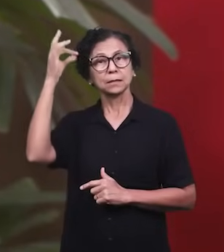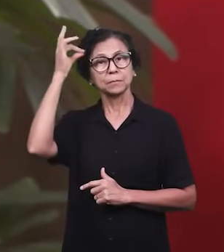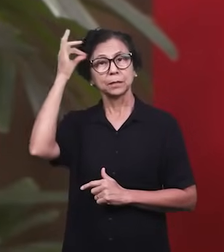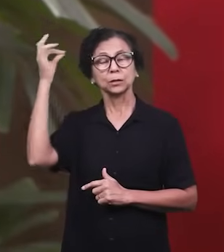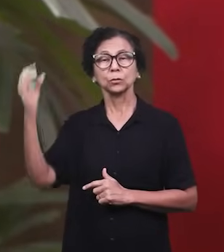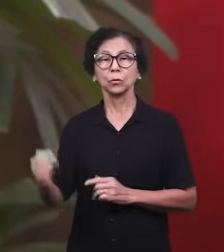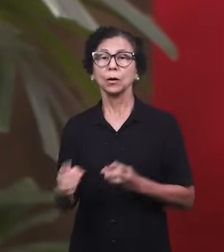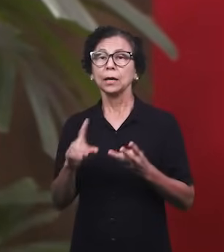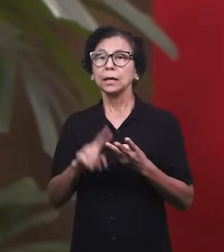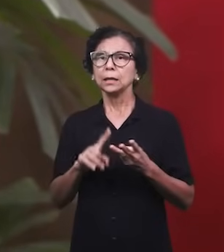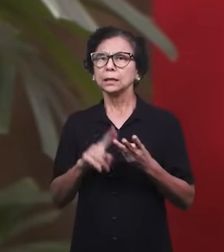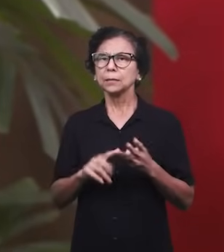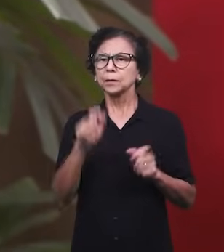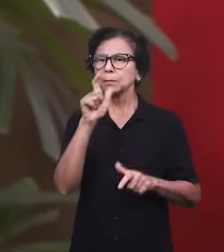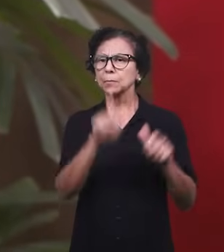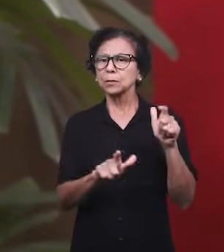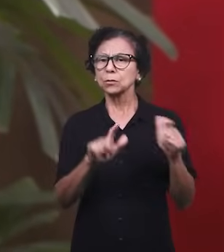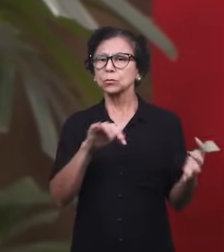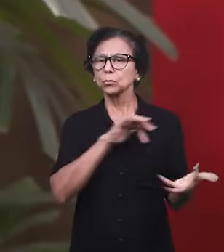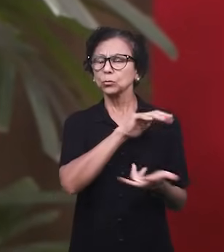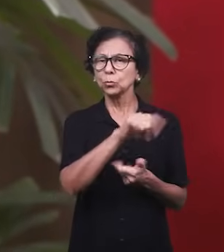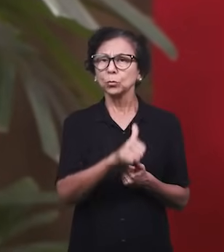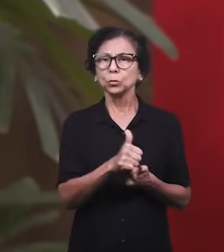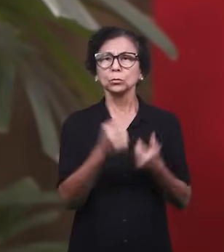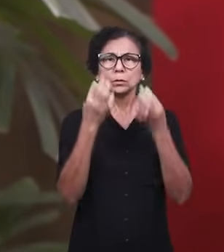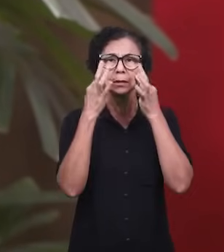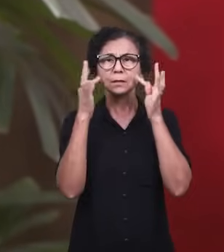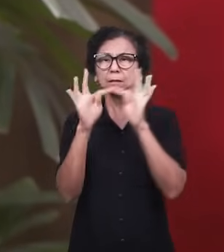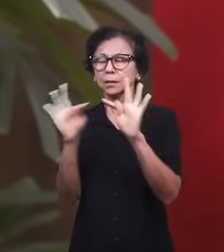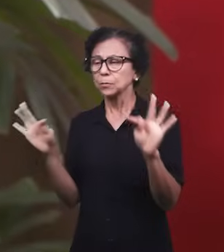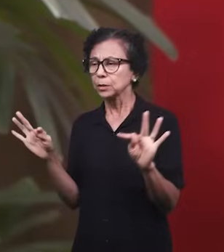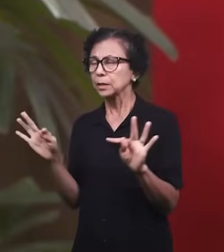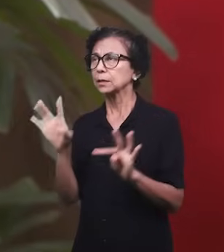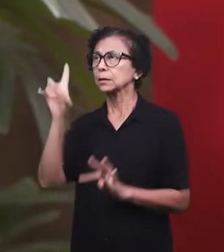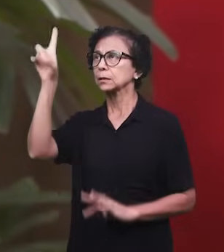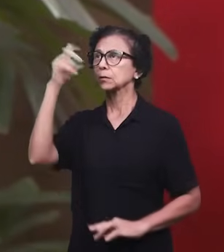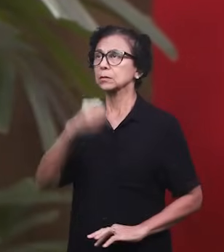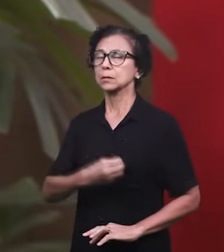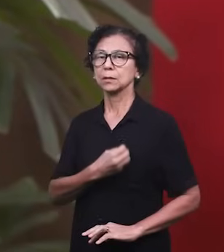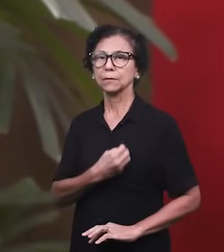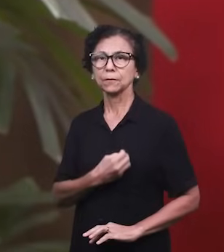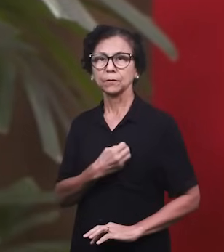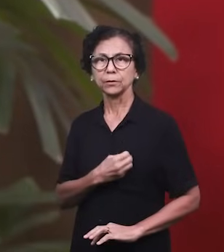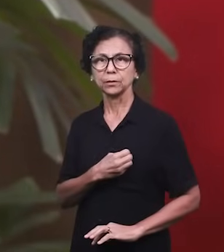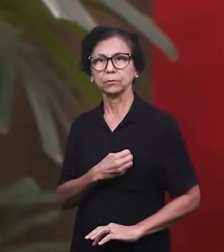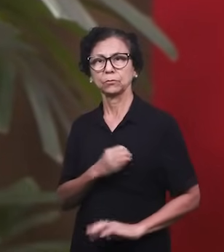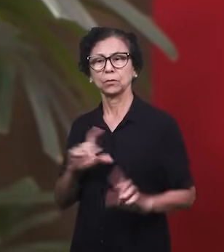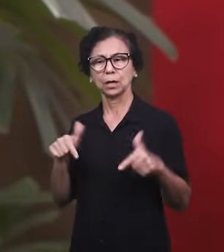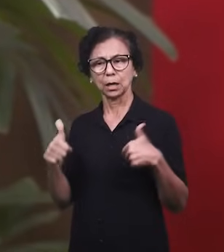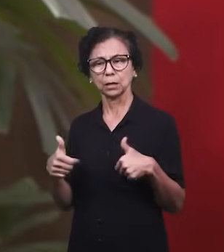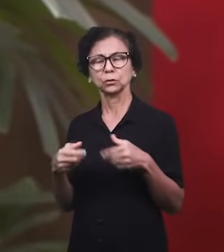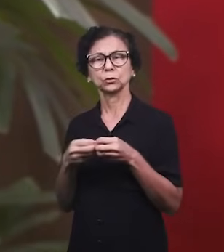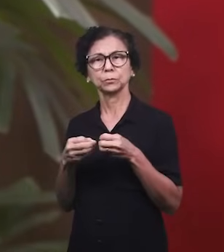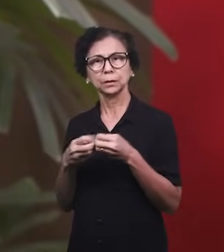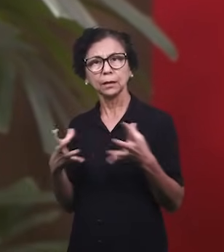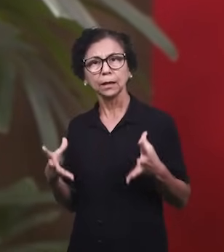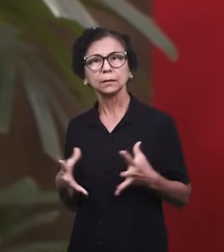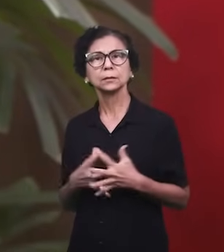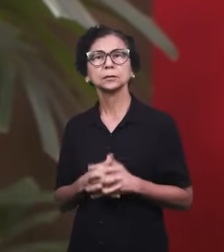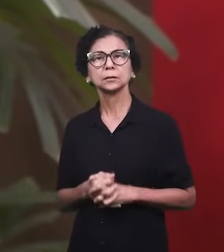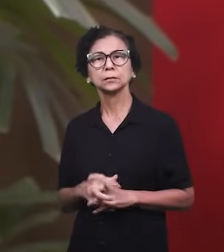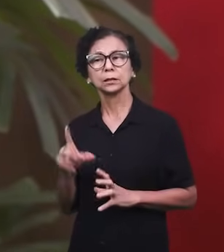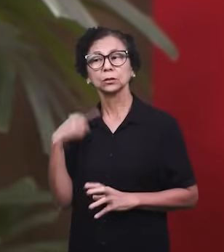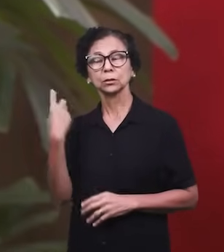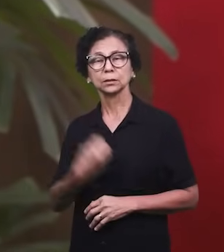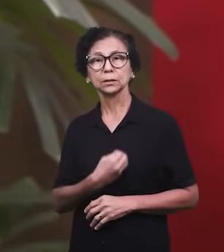redor tiveram testemunho de que nós servimos a um Deus vivo, a um Deus que opera na nossa vida e opera na vida dos outros também.